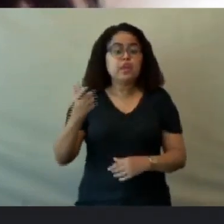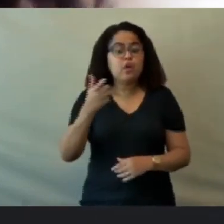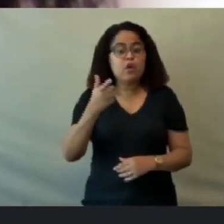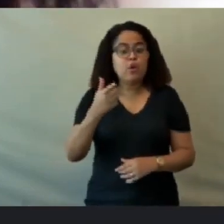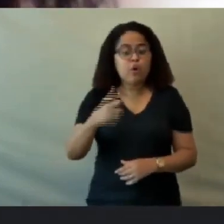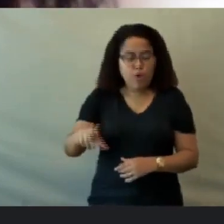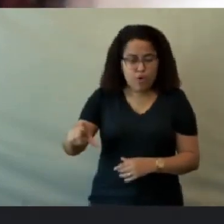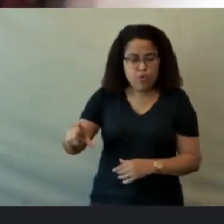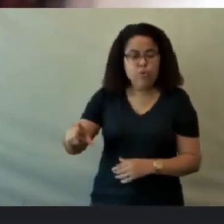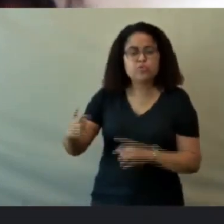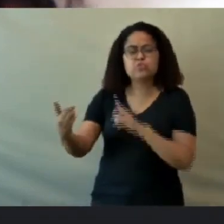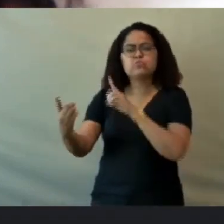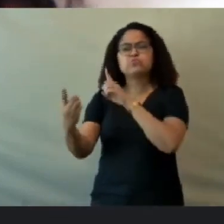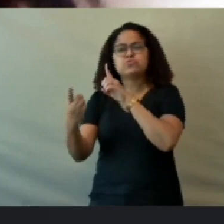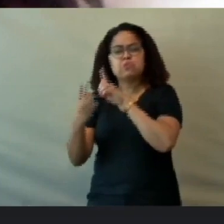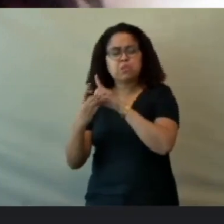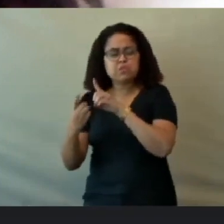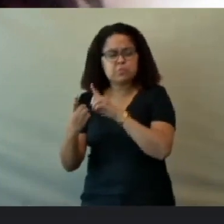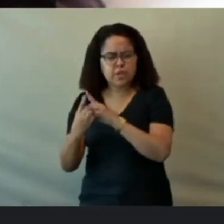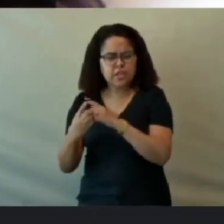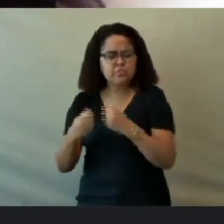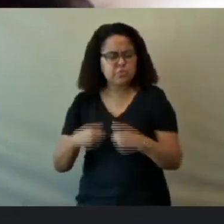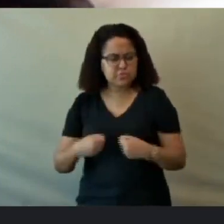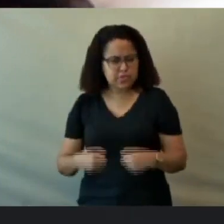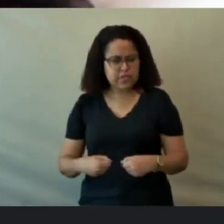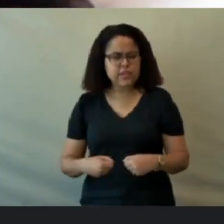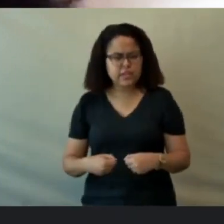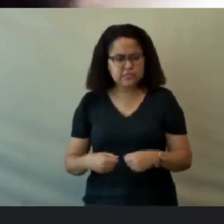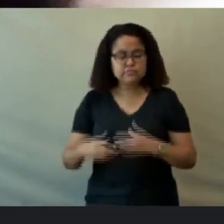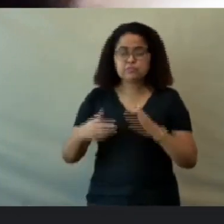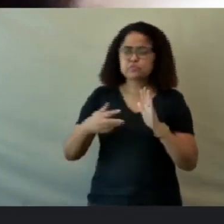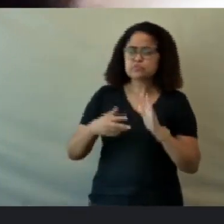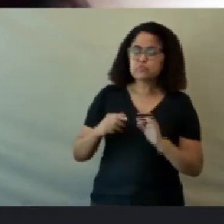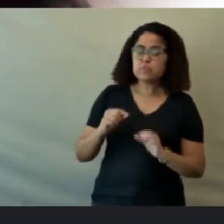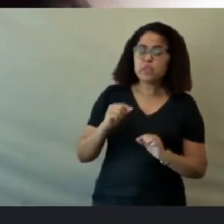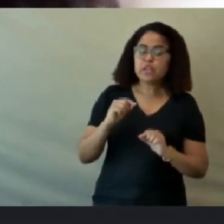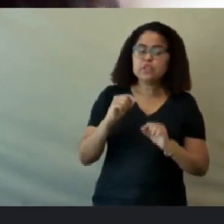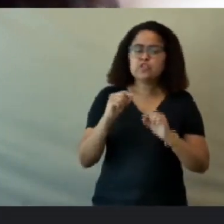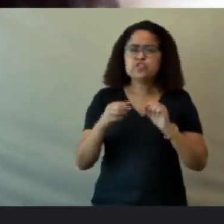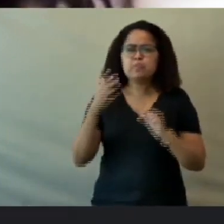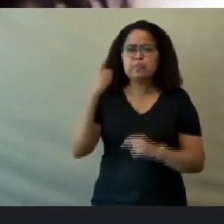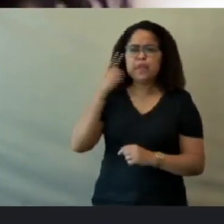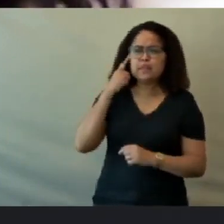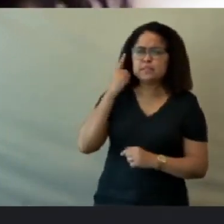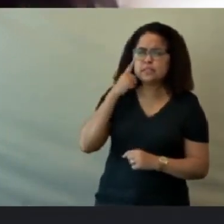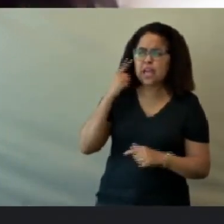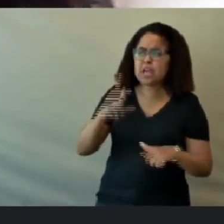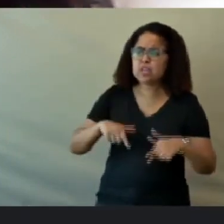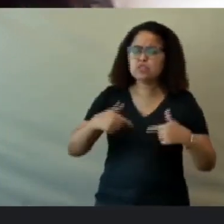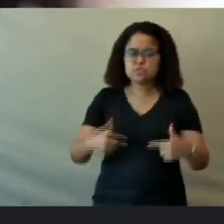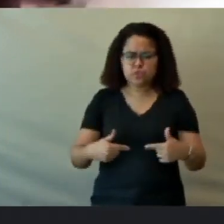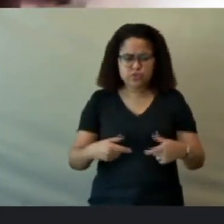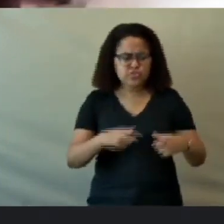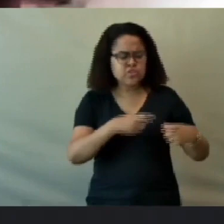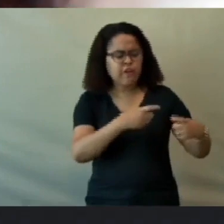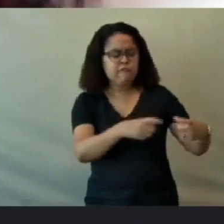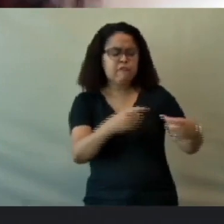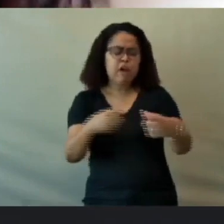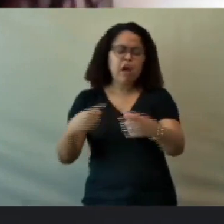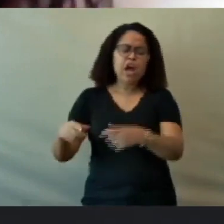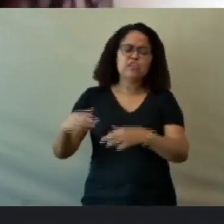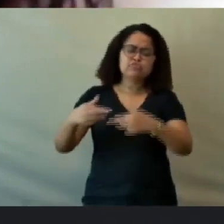como sempre os dias para que a gente possa pensar aí ações intersetoriais também né como a Carla trouxe